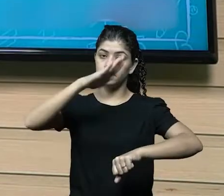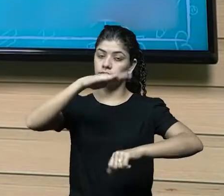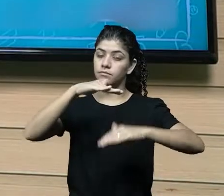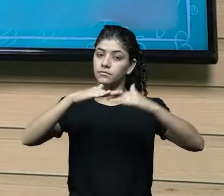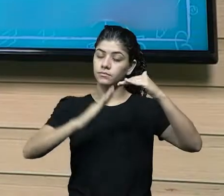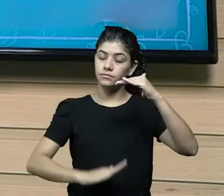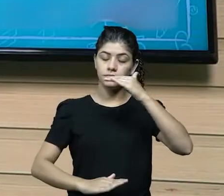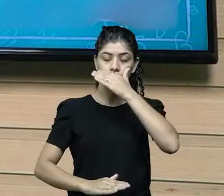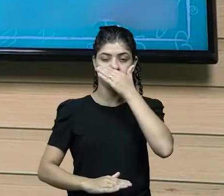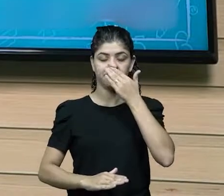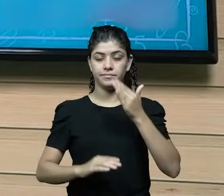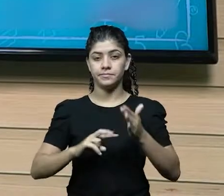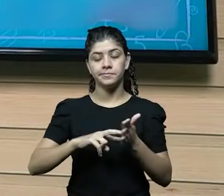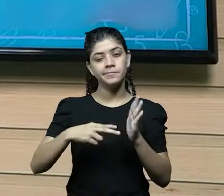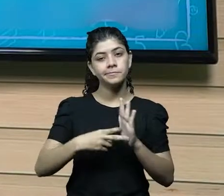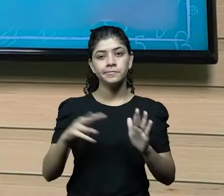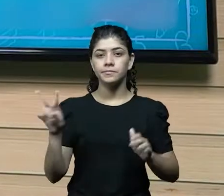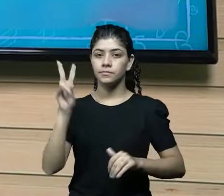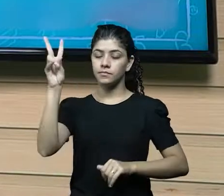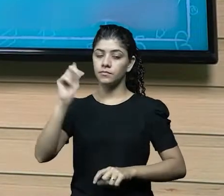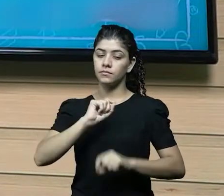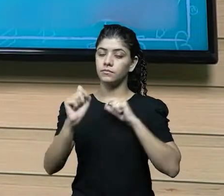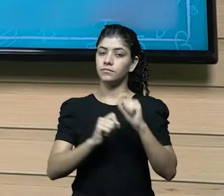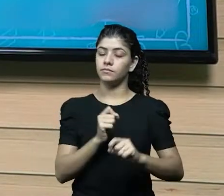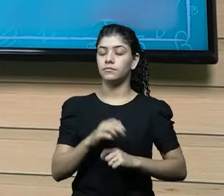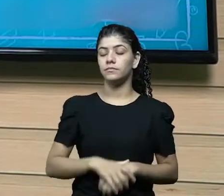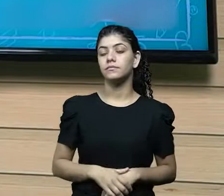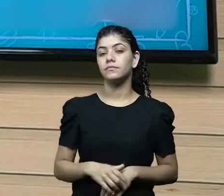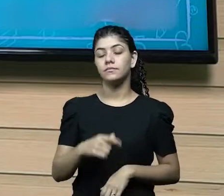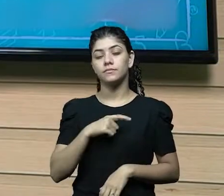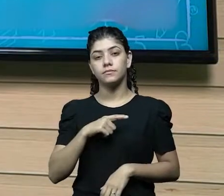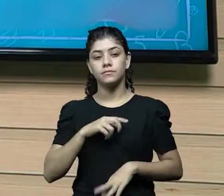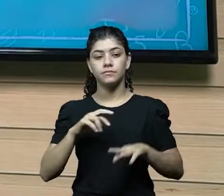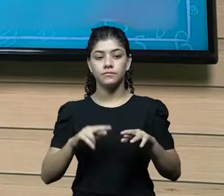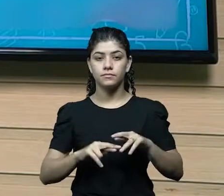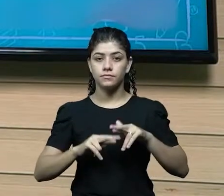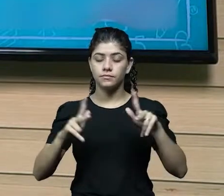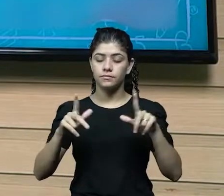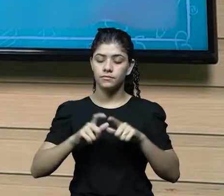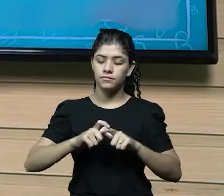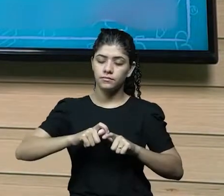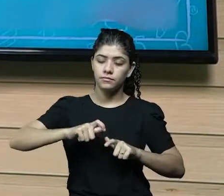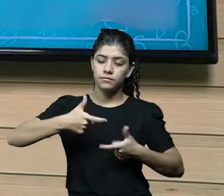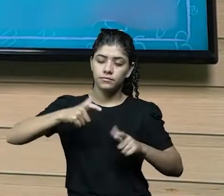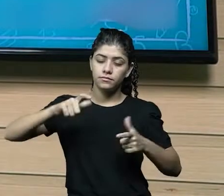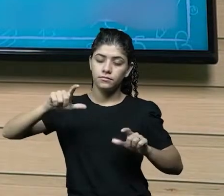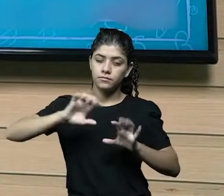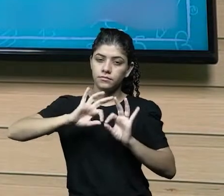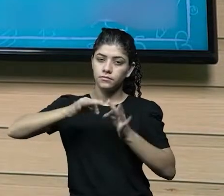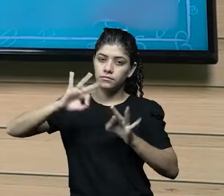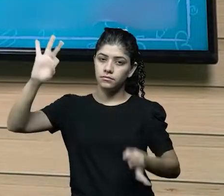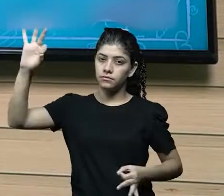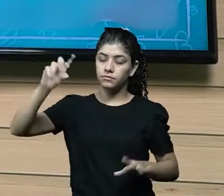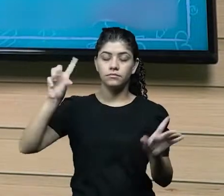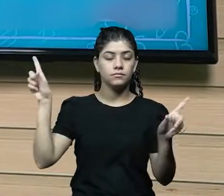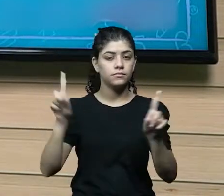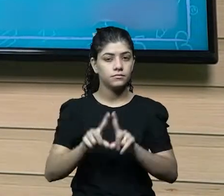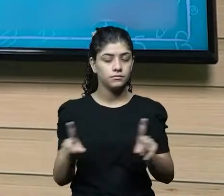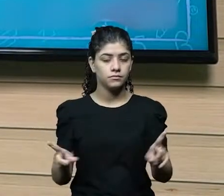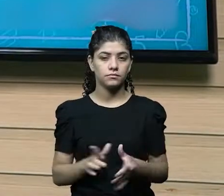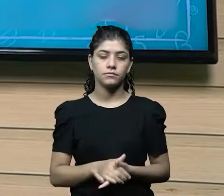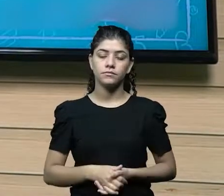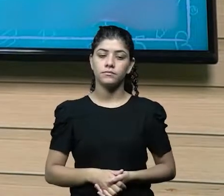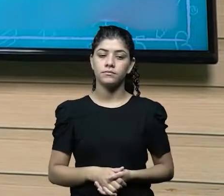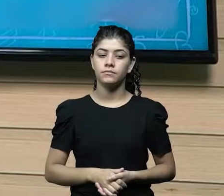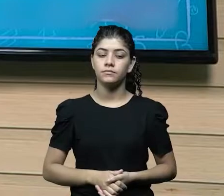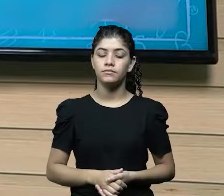falei, não significa que serão valores, que serão umas diferenças muito grandes entre as tomadas de